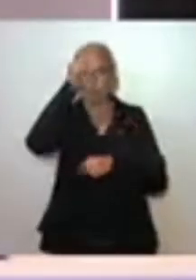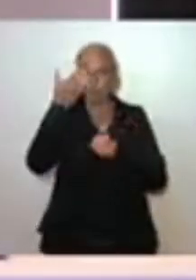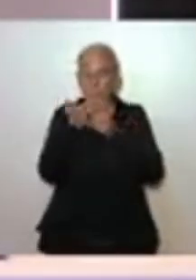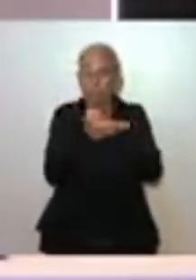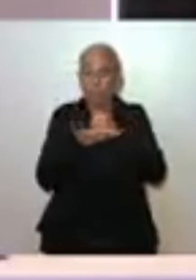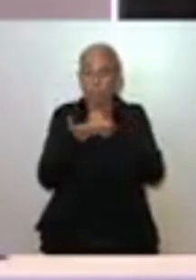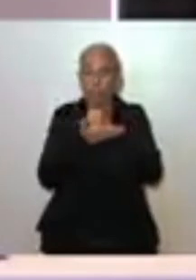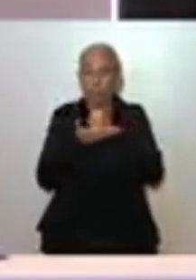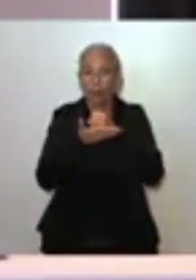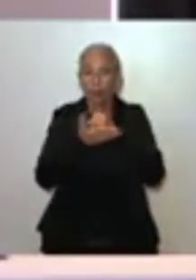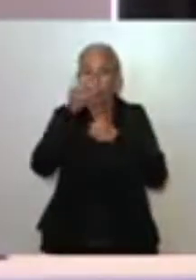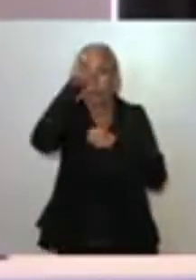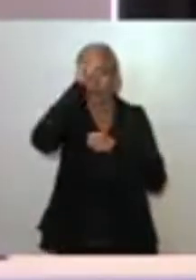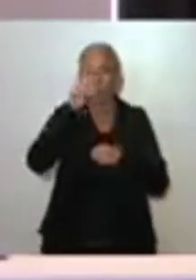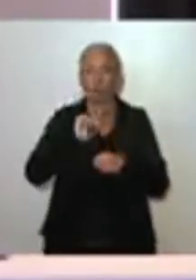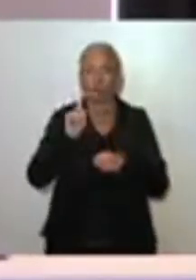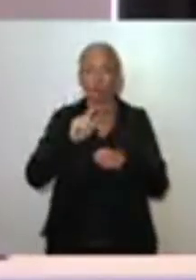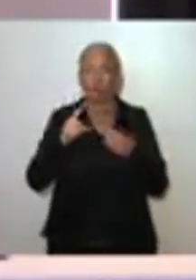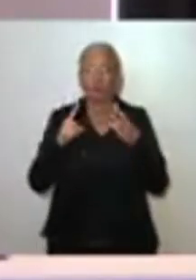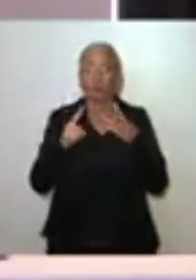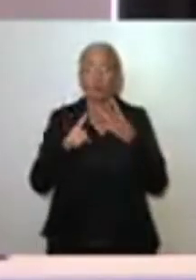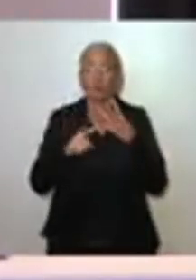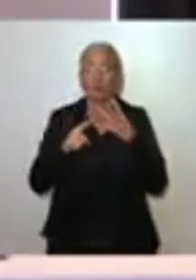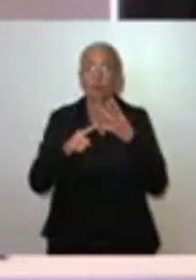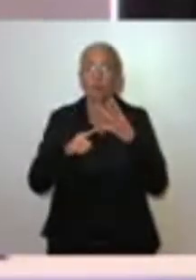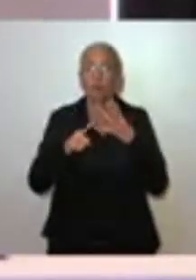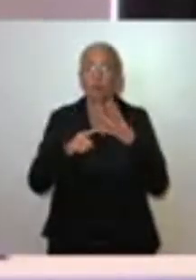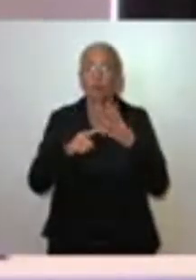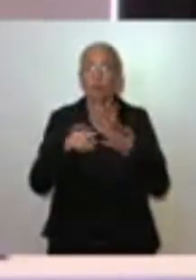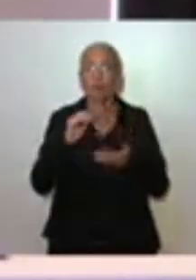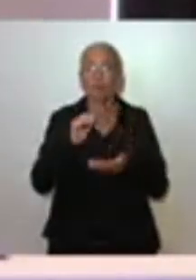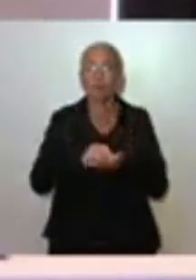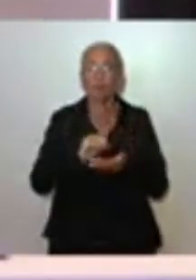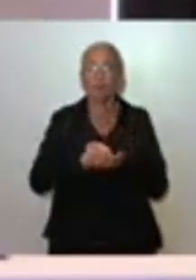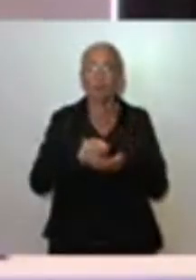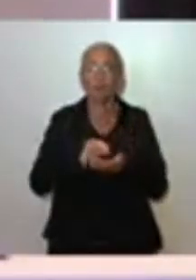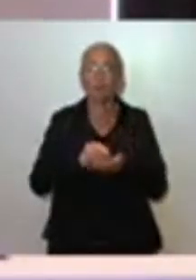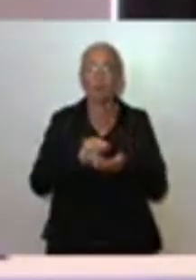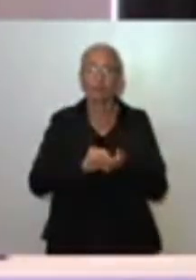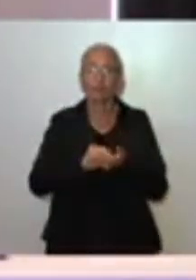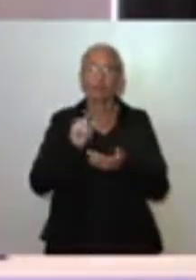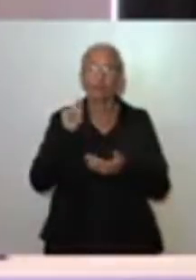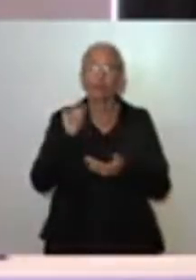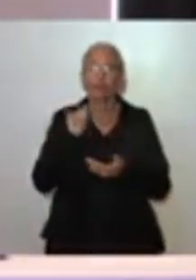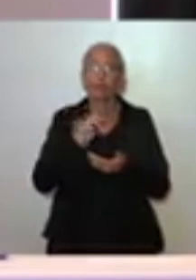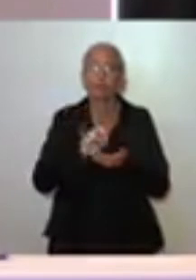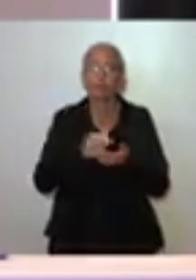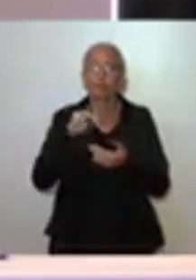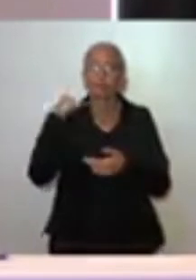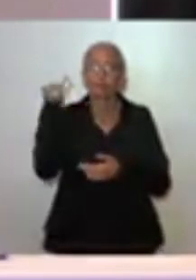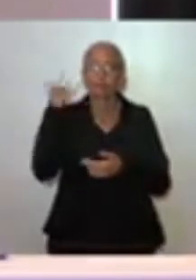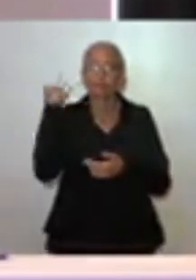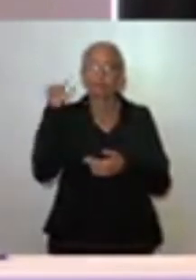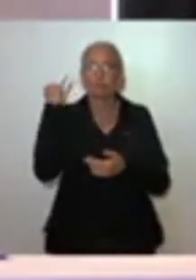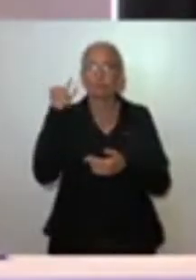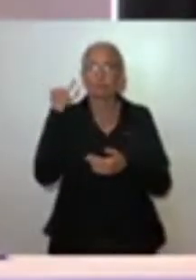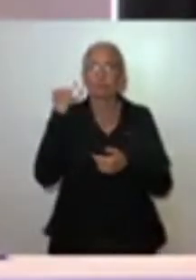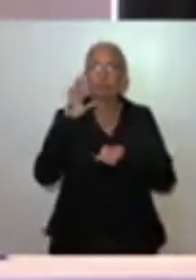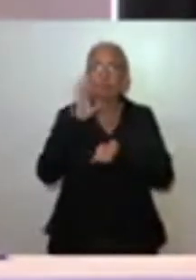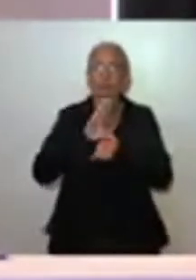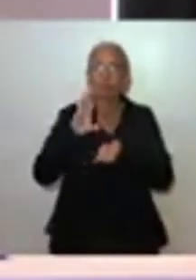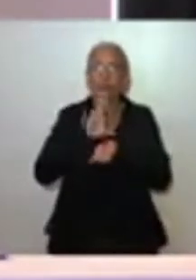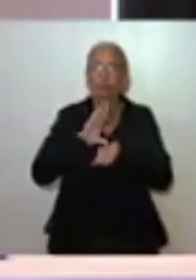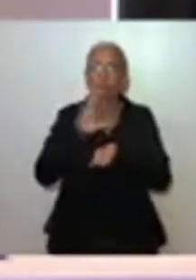e quatro uma certa falta baixa atratividade da importantes de uma carreira